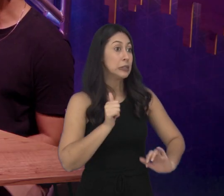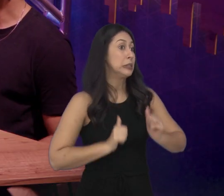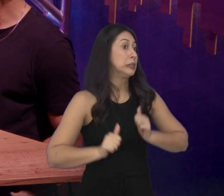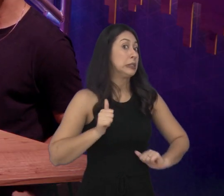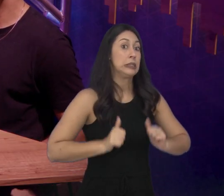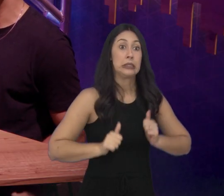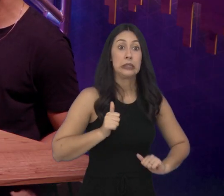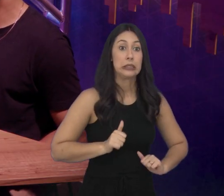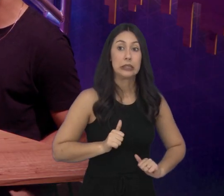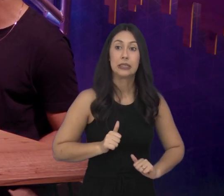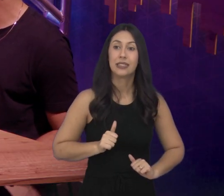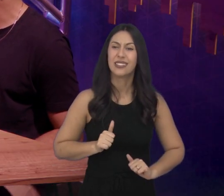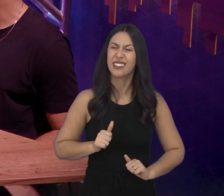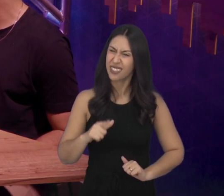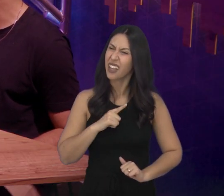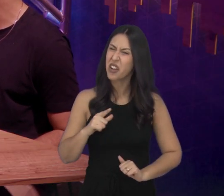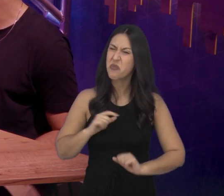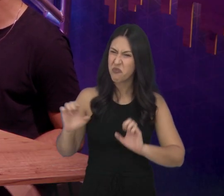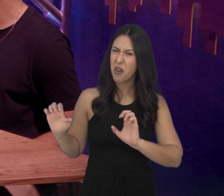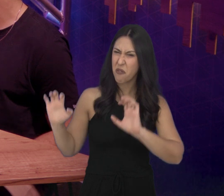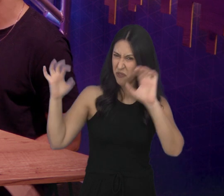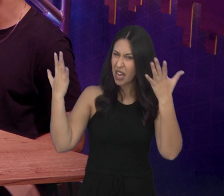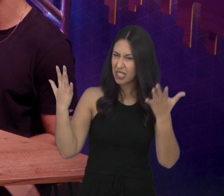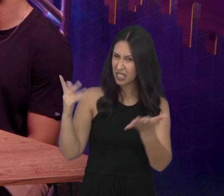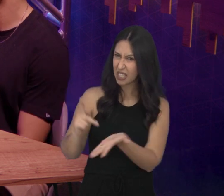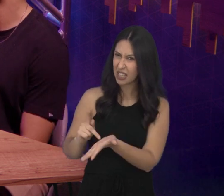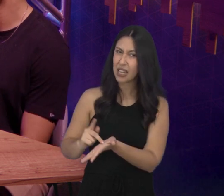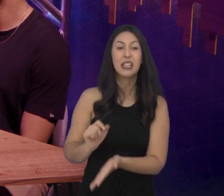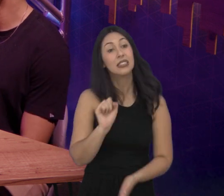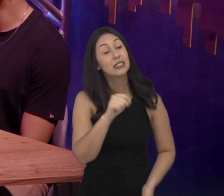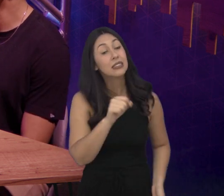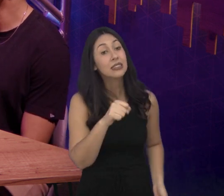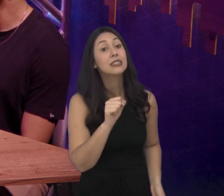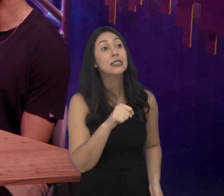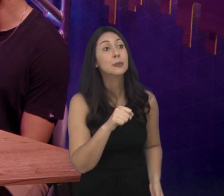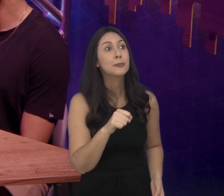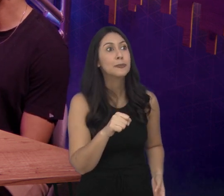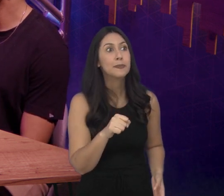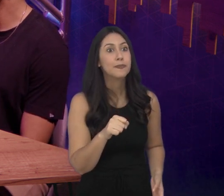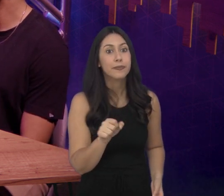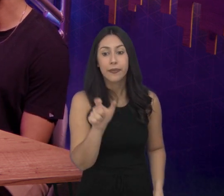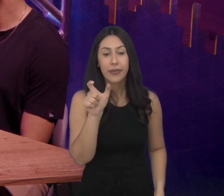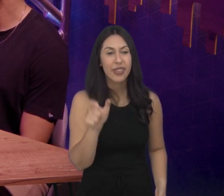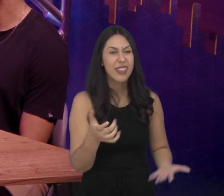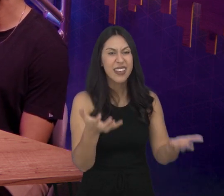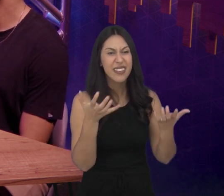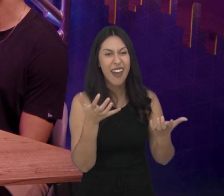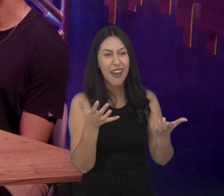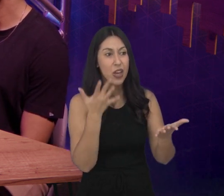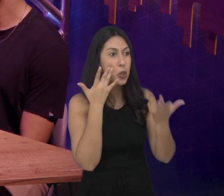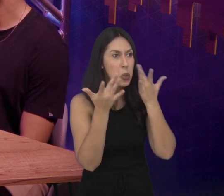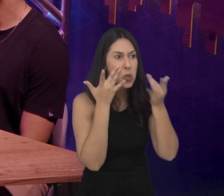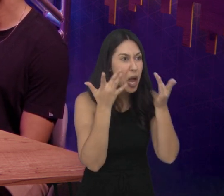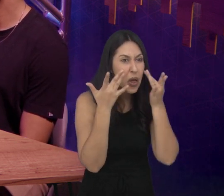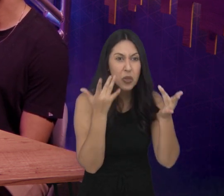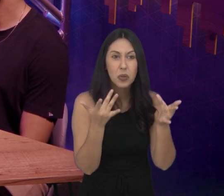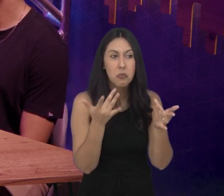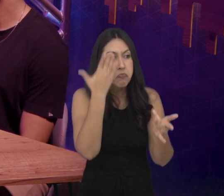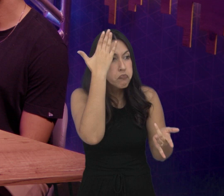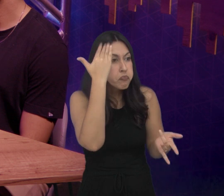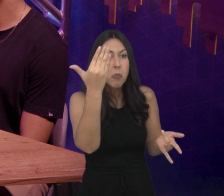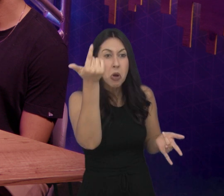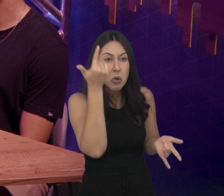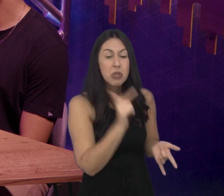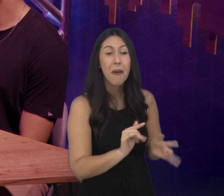um grande... Rola festa de aniversário? Rola uma festa de aniversário. E ele quer muito que os musicais dele dê certo.